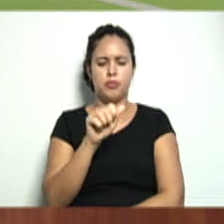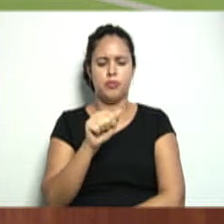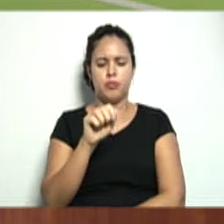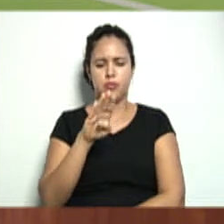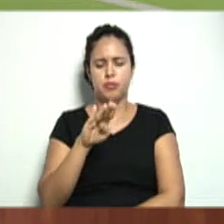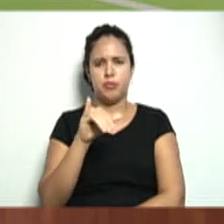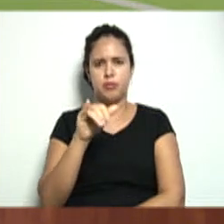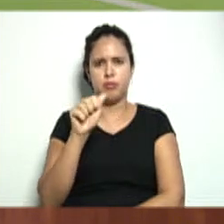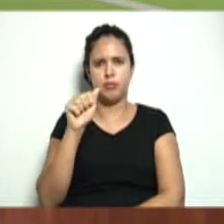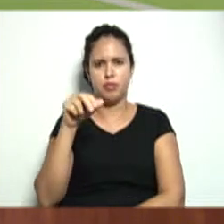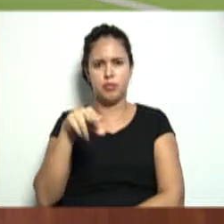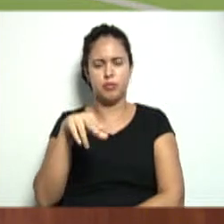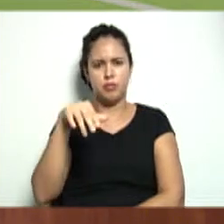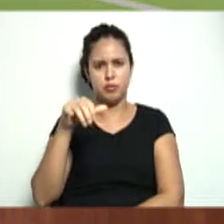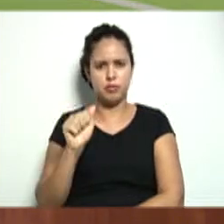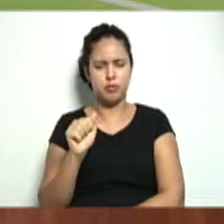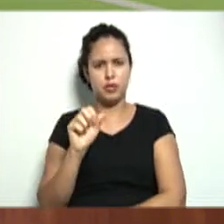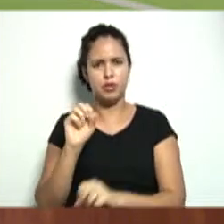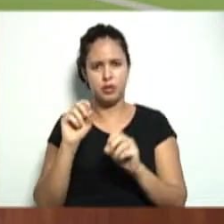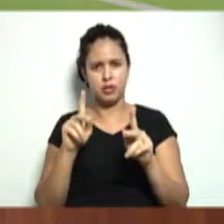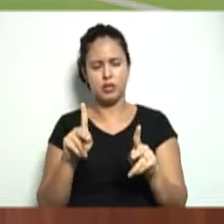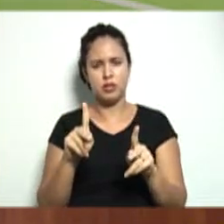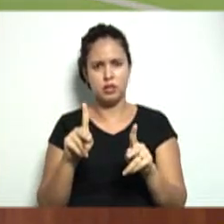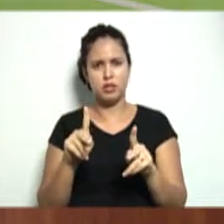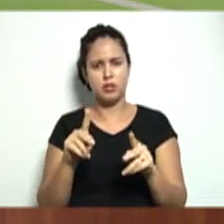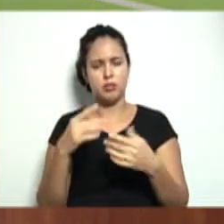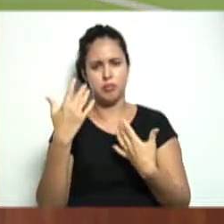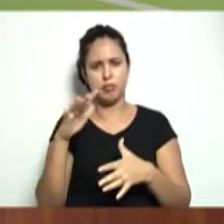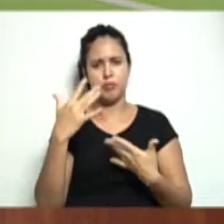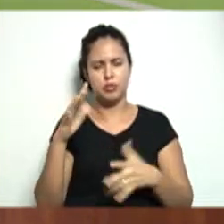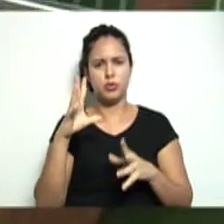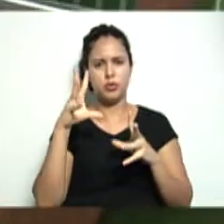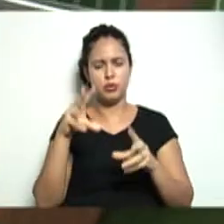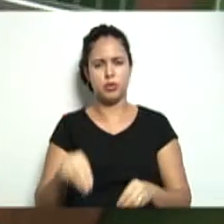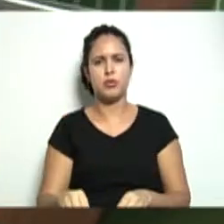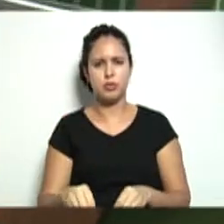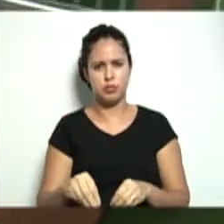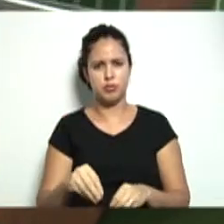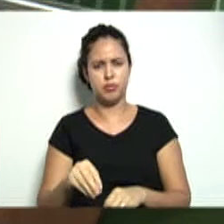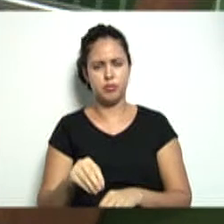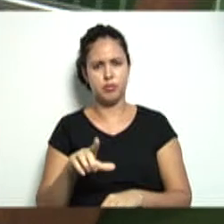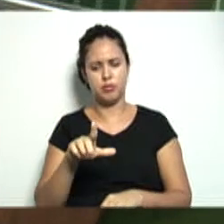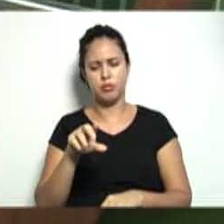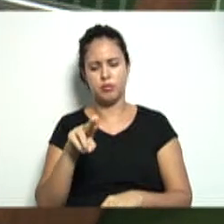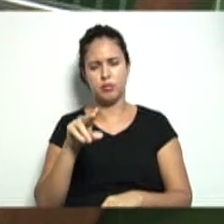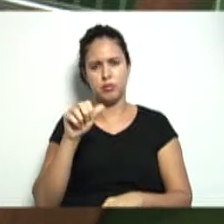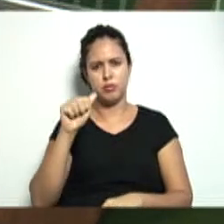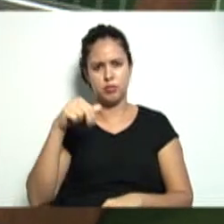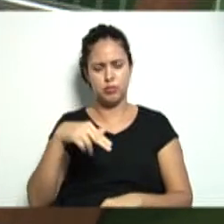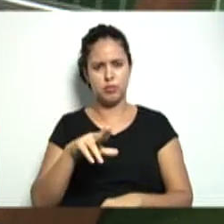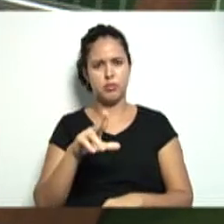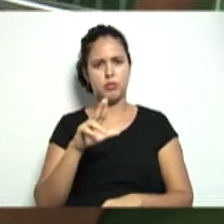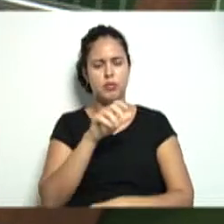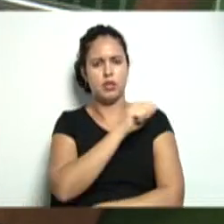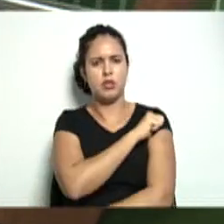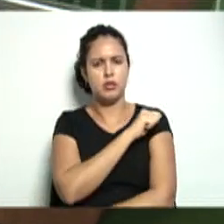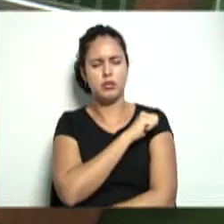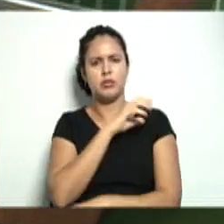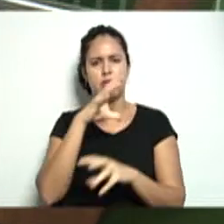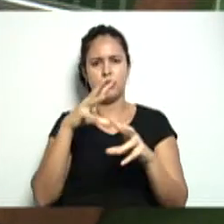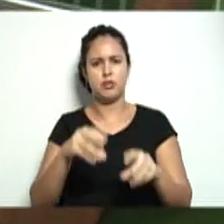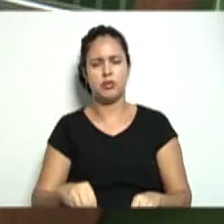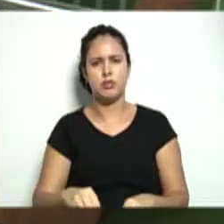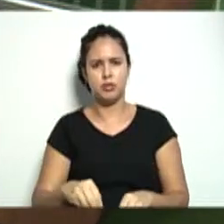também, pensou, fez exercício e não desistiu. Parabéns aí também ao Luan, que participou, e a todos os outros estudantes que